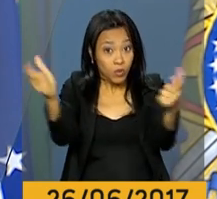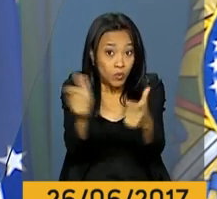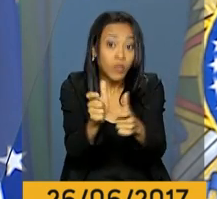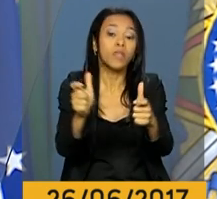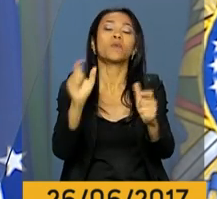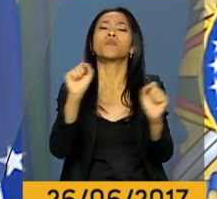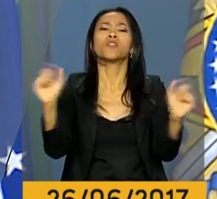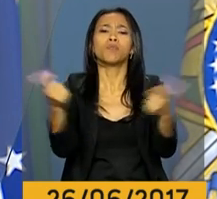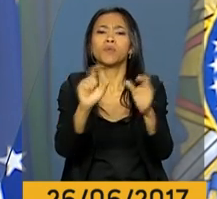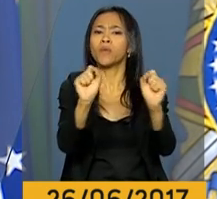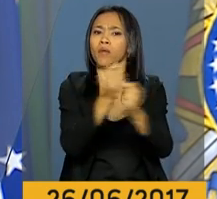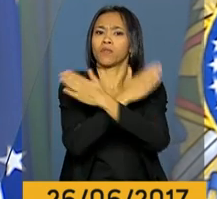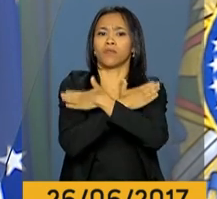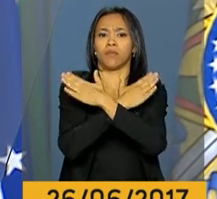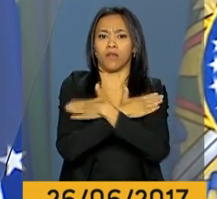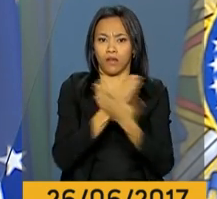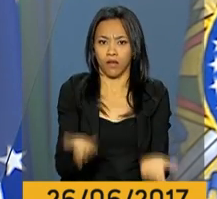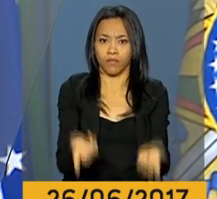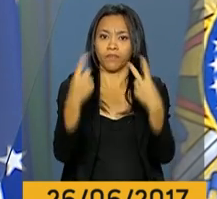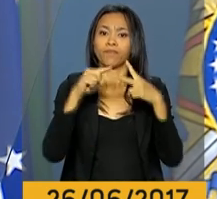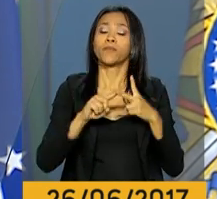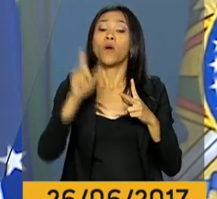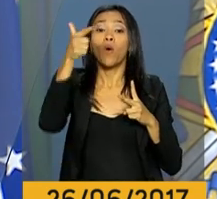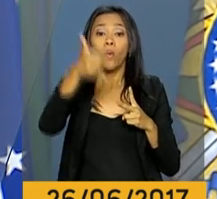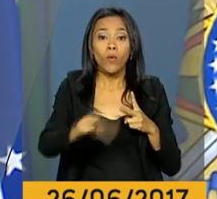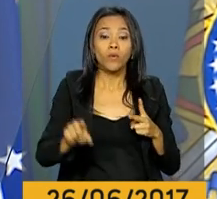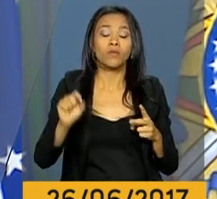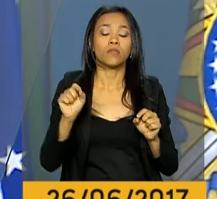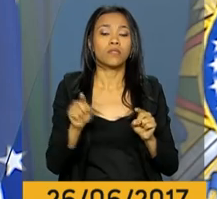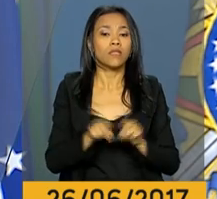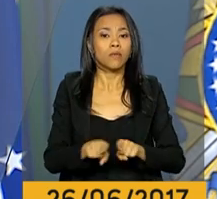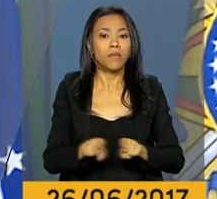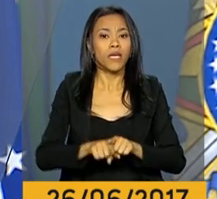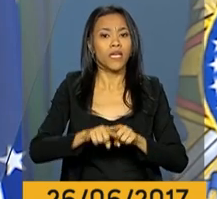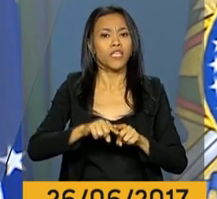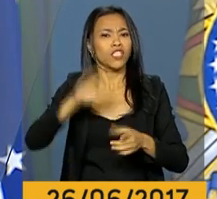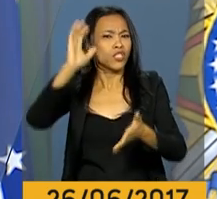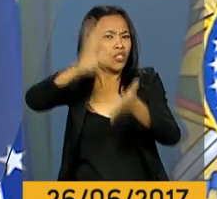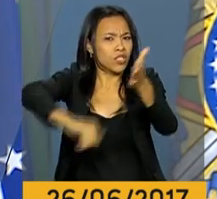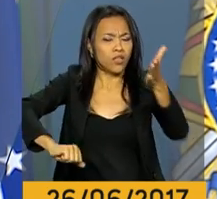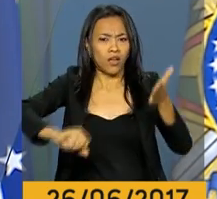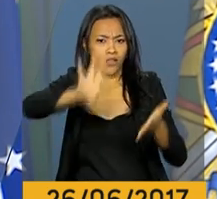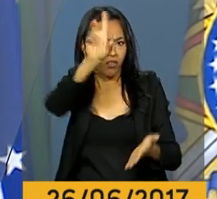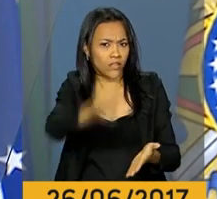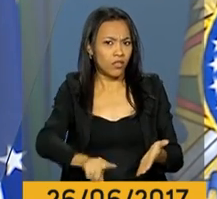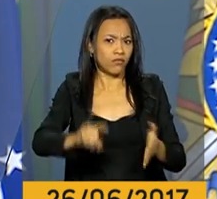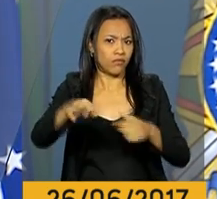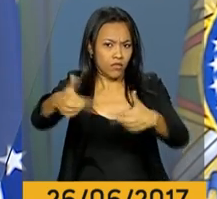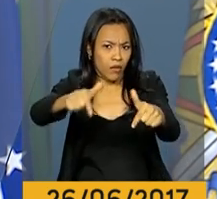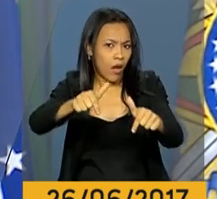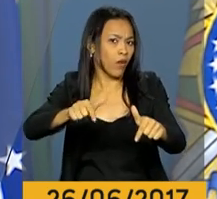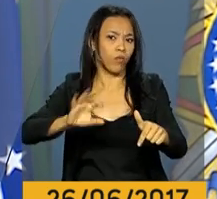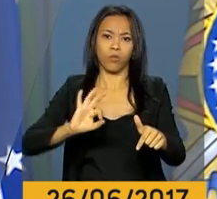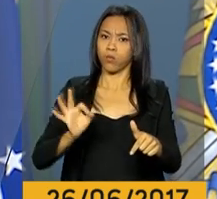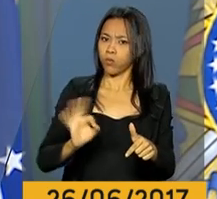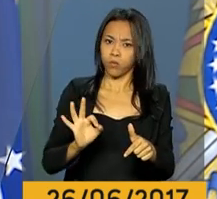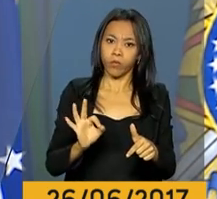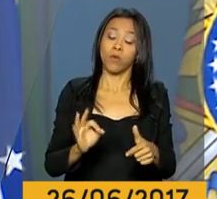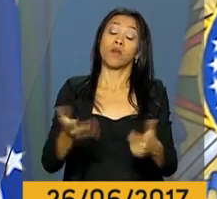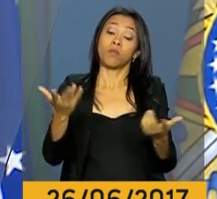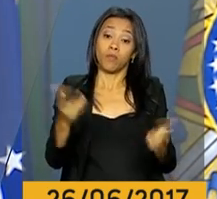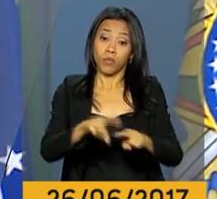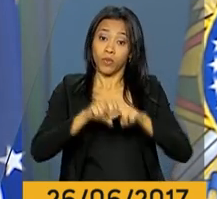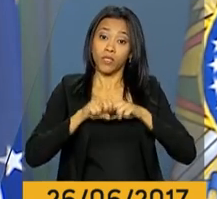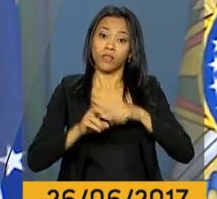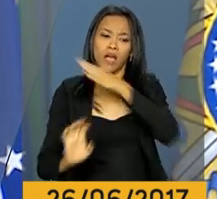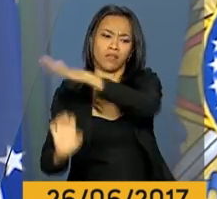absoluta ausência de qualquer redução nos direitos dos trabalhadores na verdade os setores produtivos do